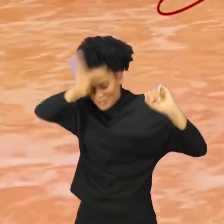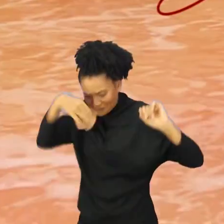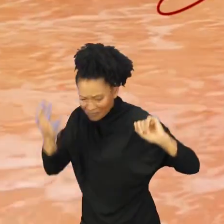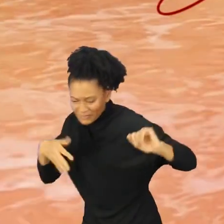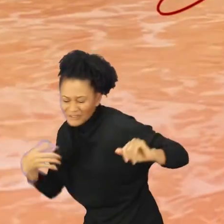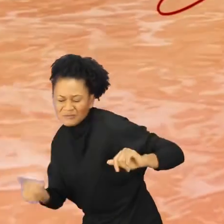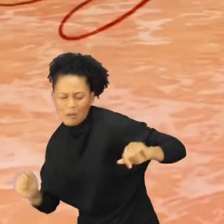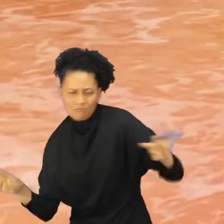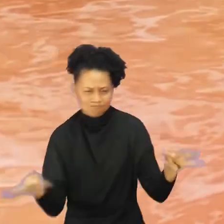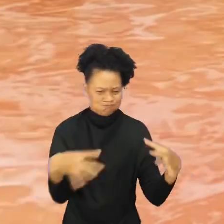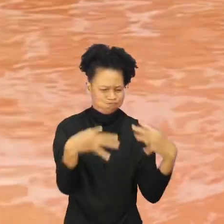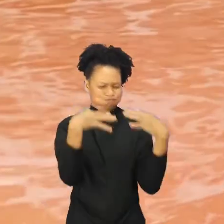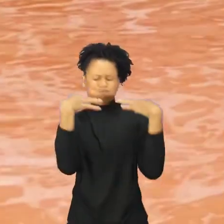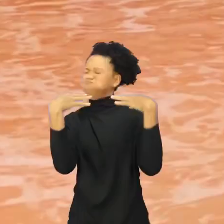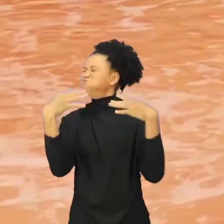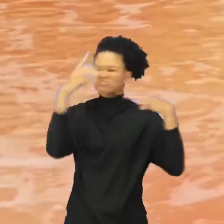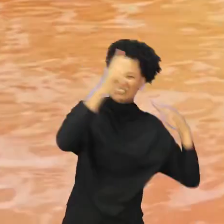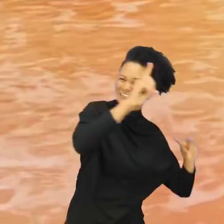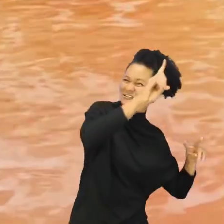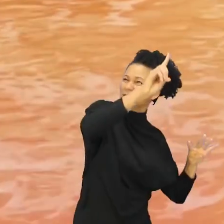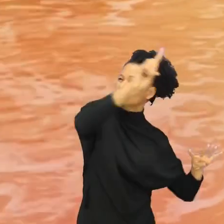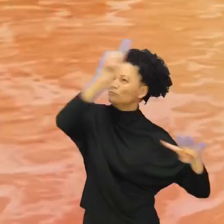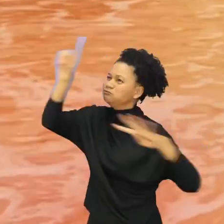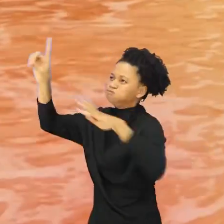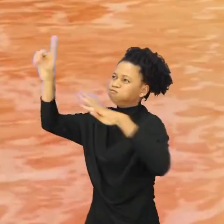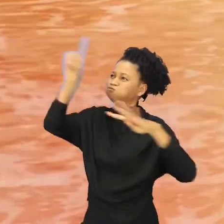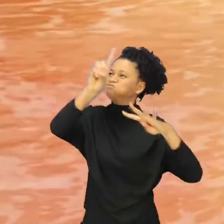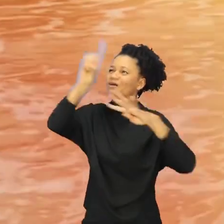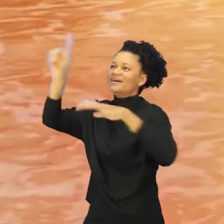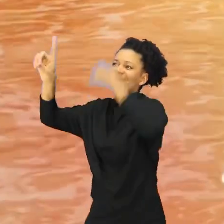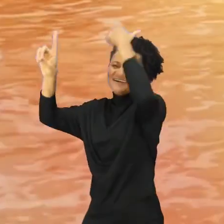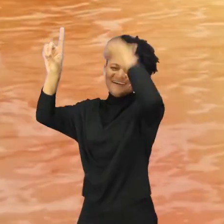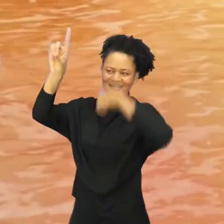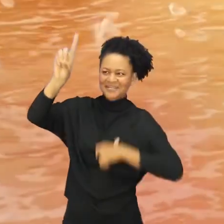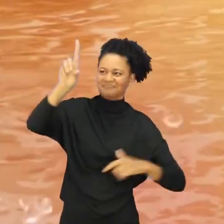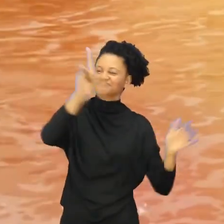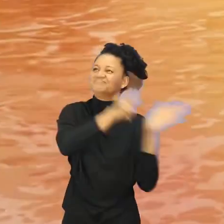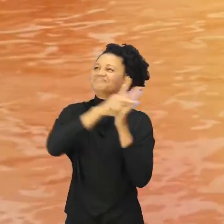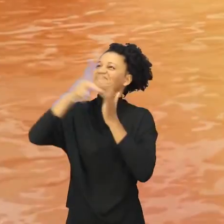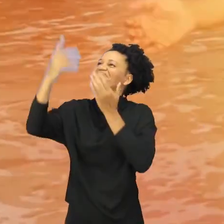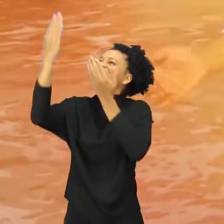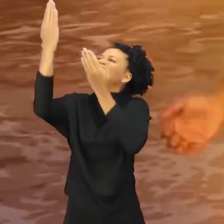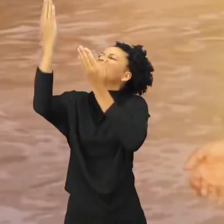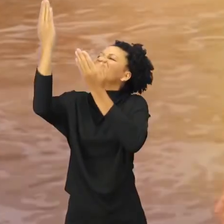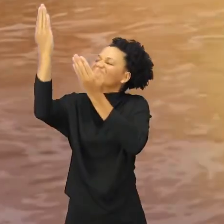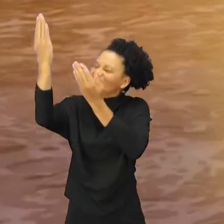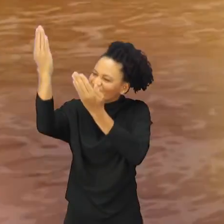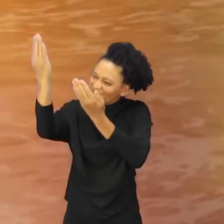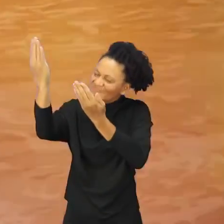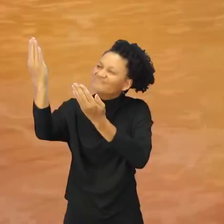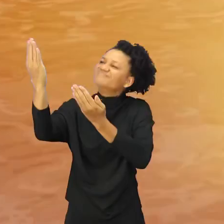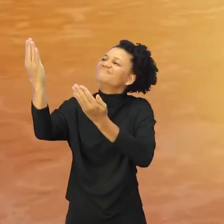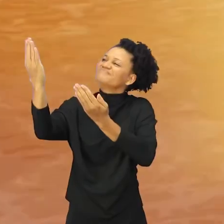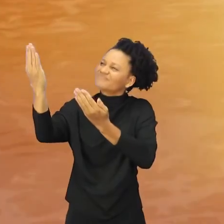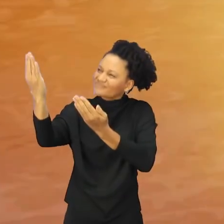que houver É somente do Senhor Eu pertenço a Ele Eu